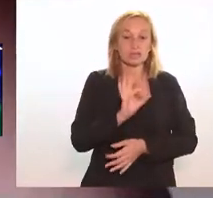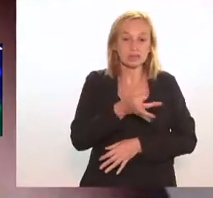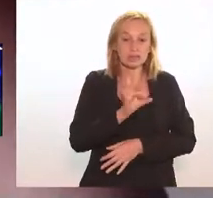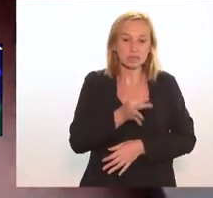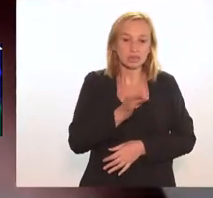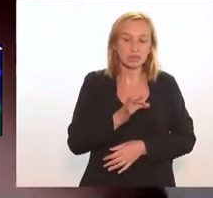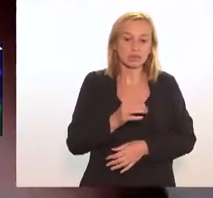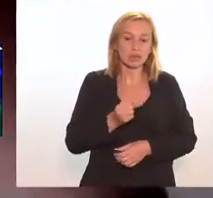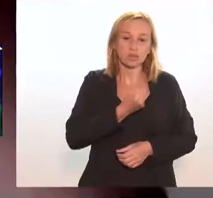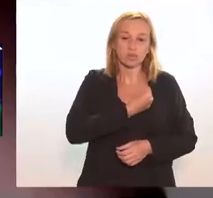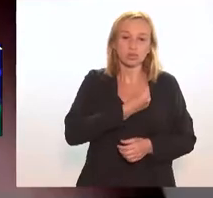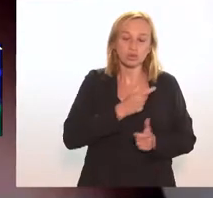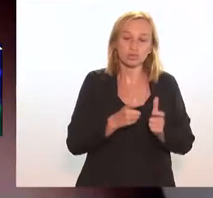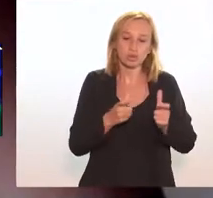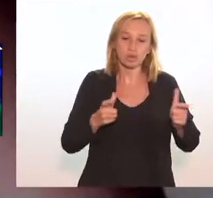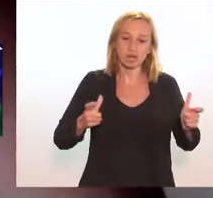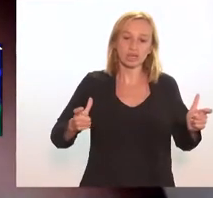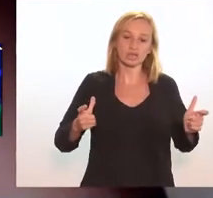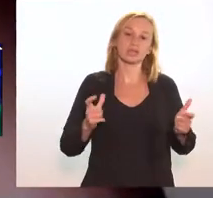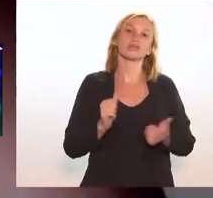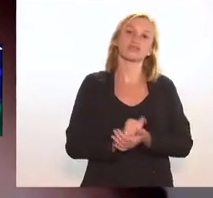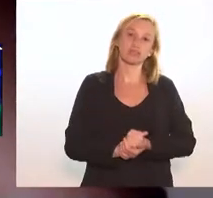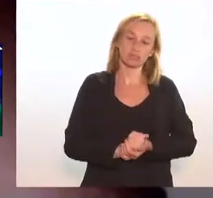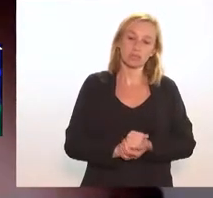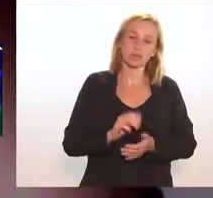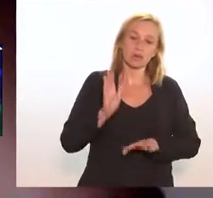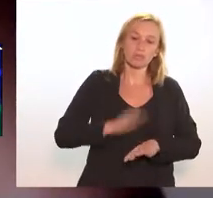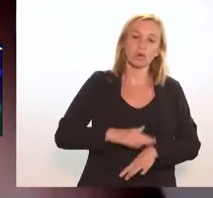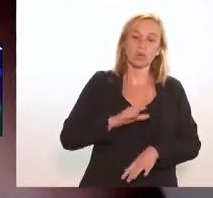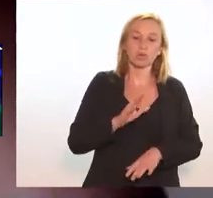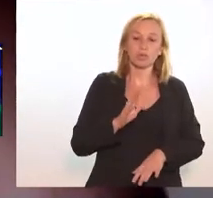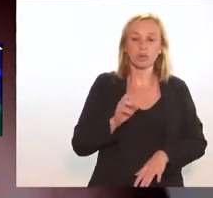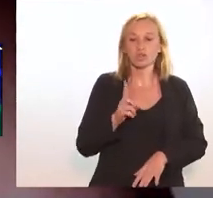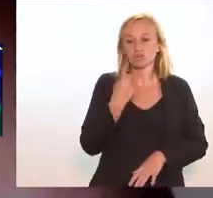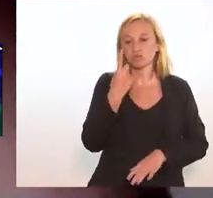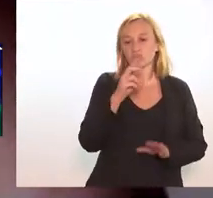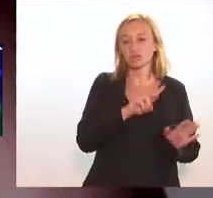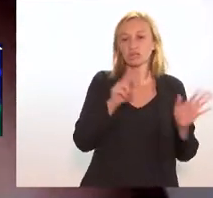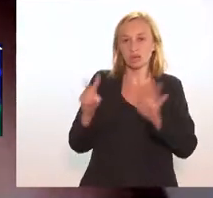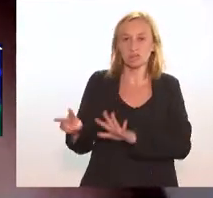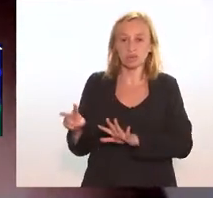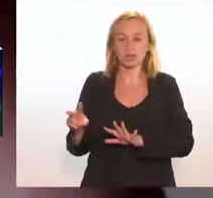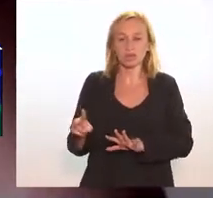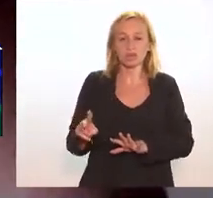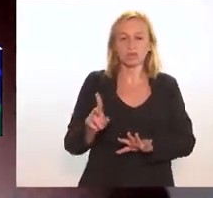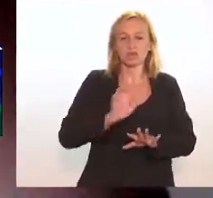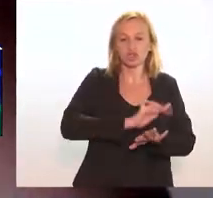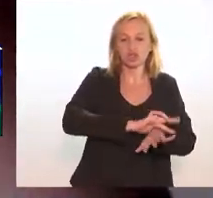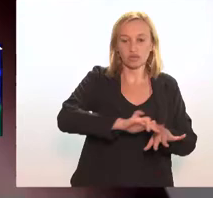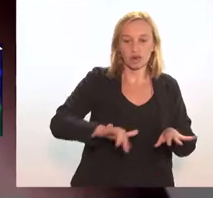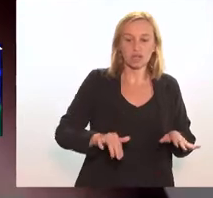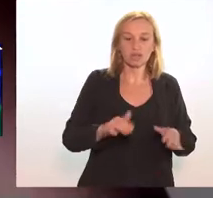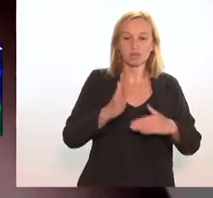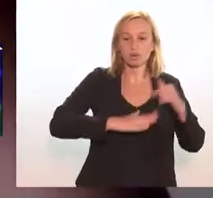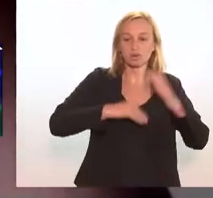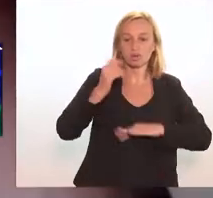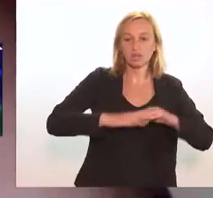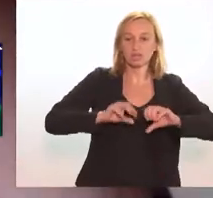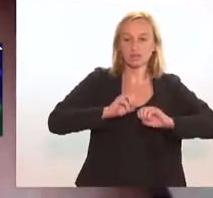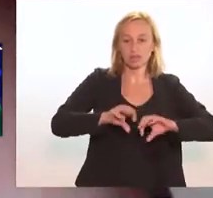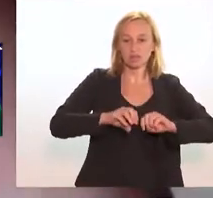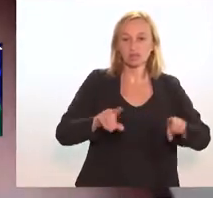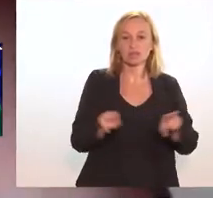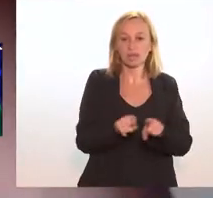só aumentou a disseminação, né? Em pouco mais de uma semana, não só diversos profissionais de educação, mas até